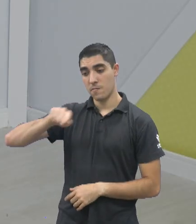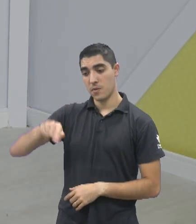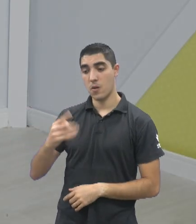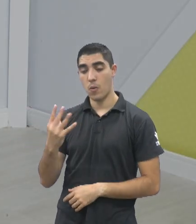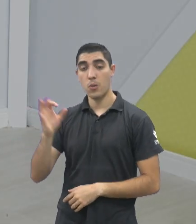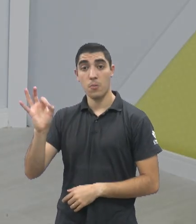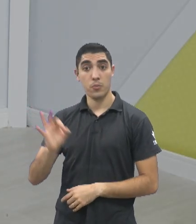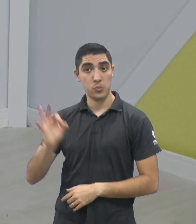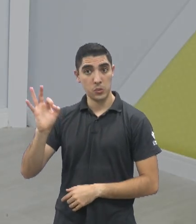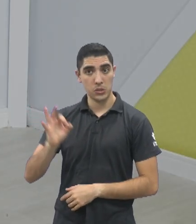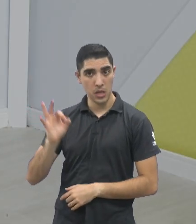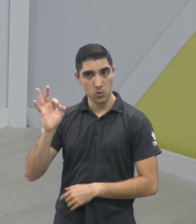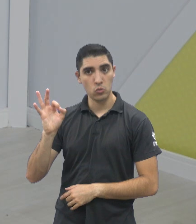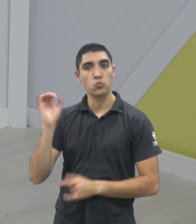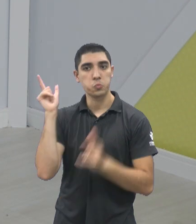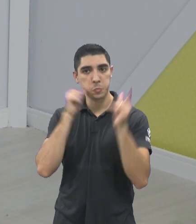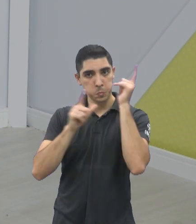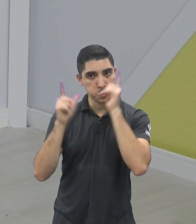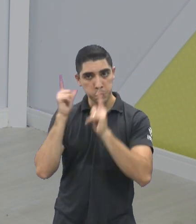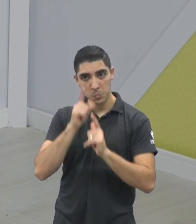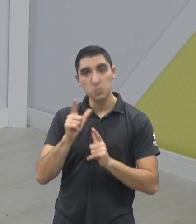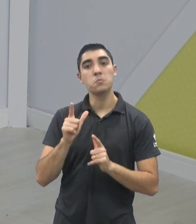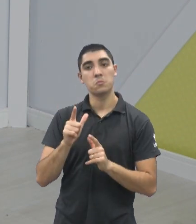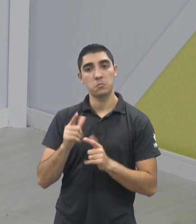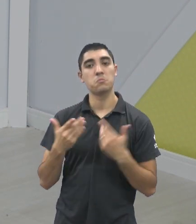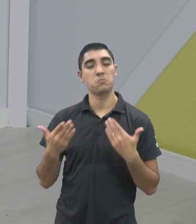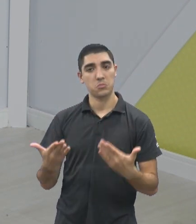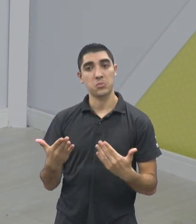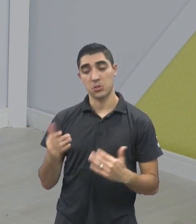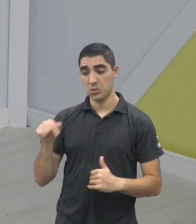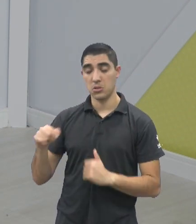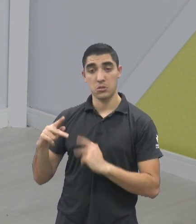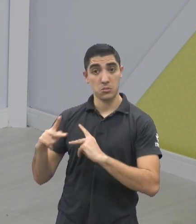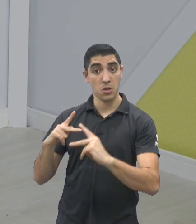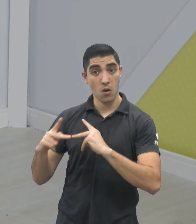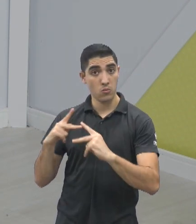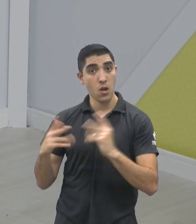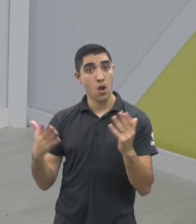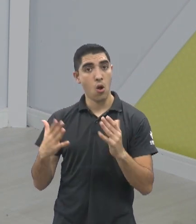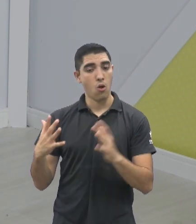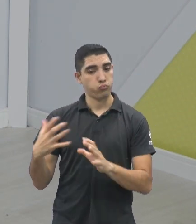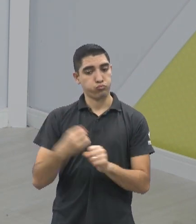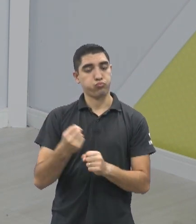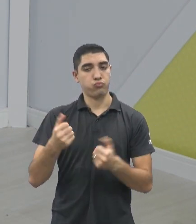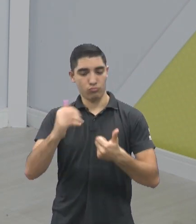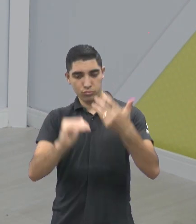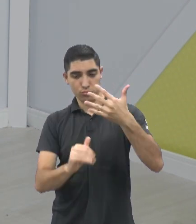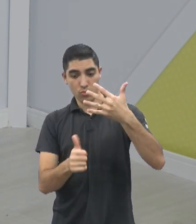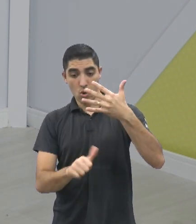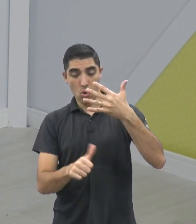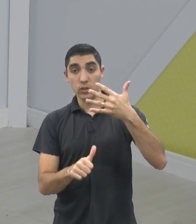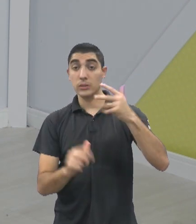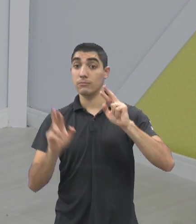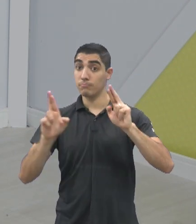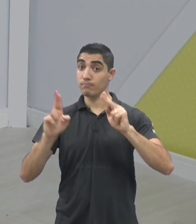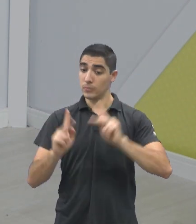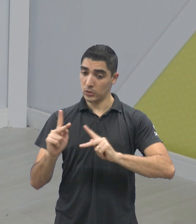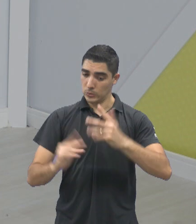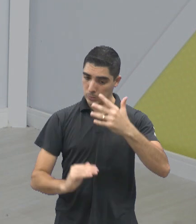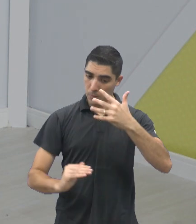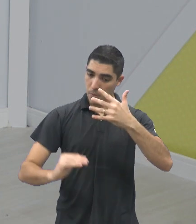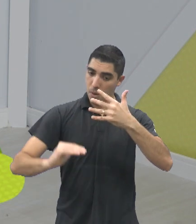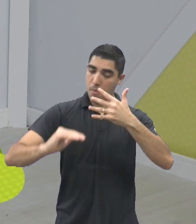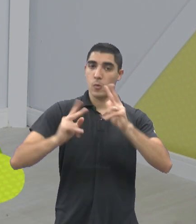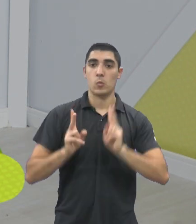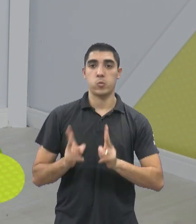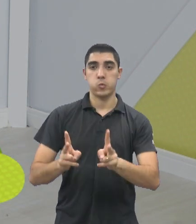47,4% de aproveitamento. Este é o atual momento do São José, 11º do NBB, está subindo e vamos torcer para que continue assim. Próximo